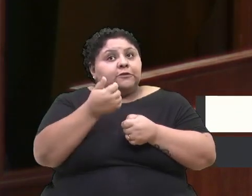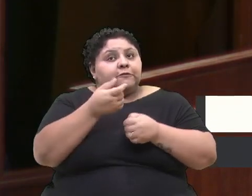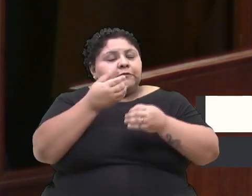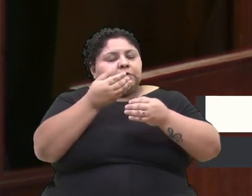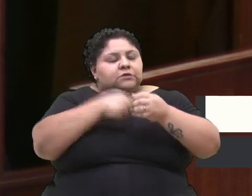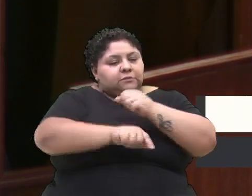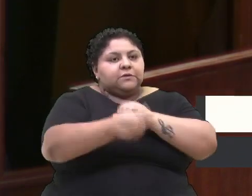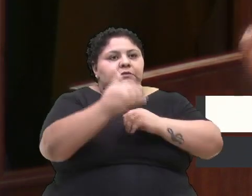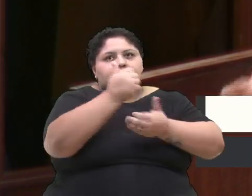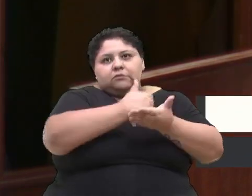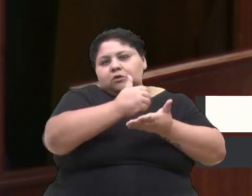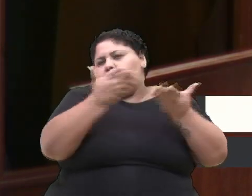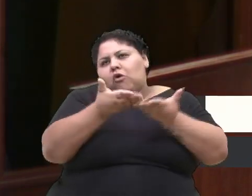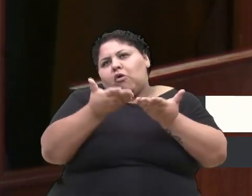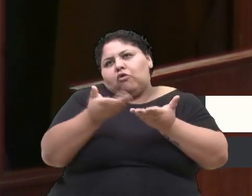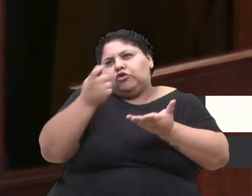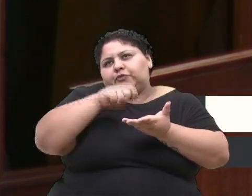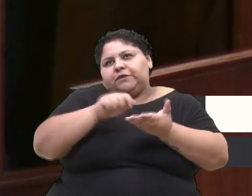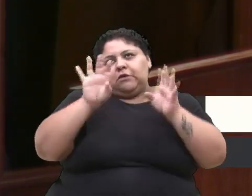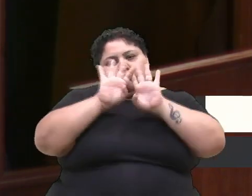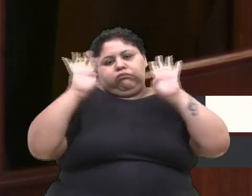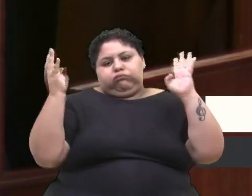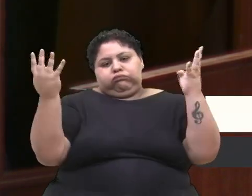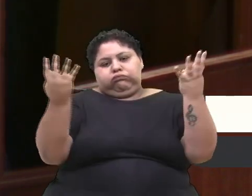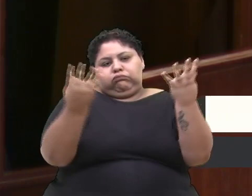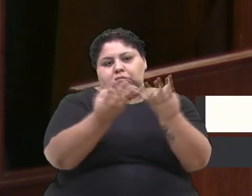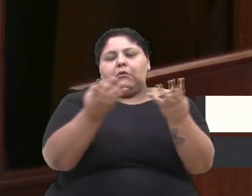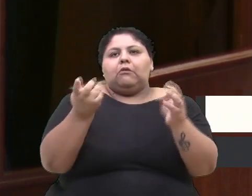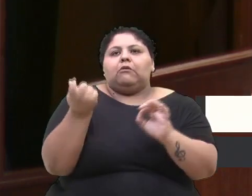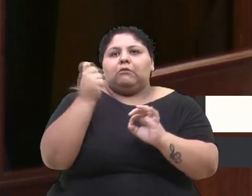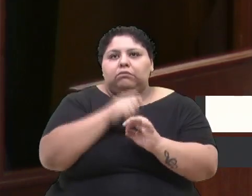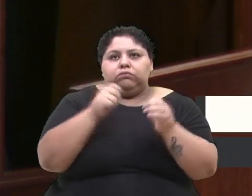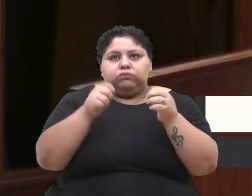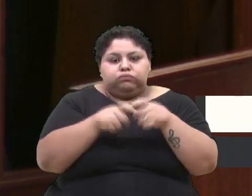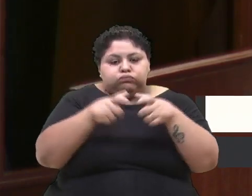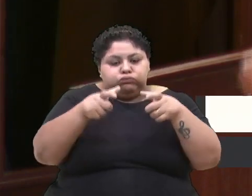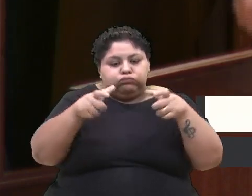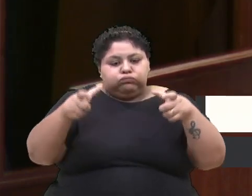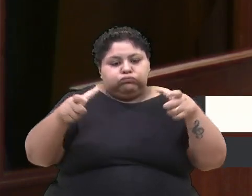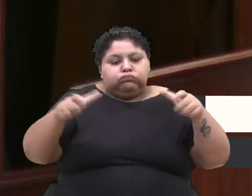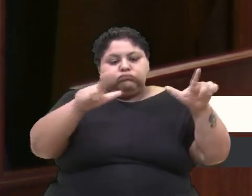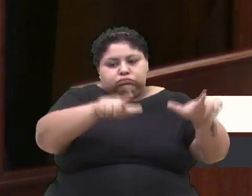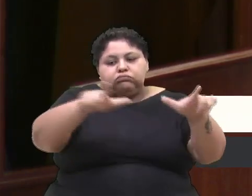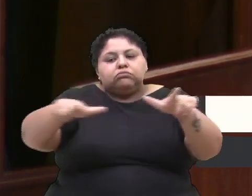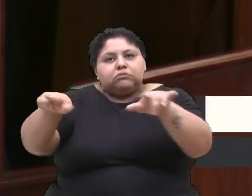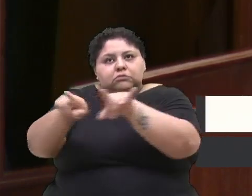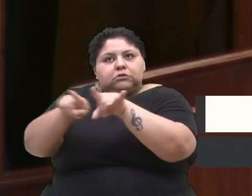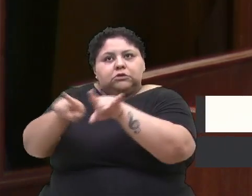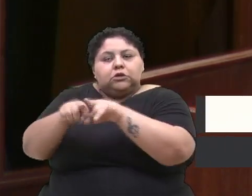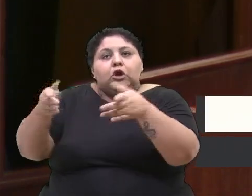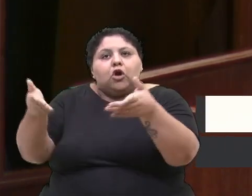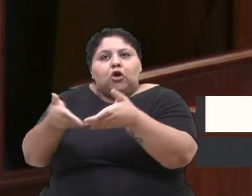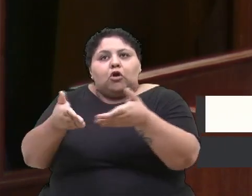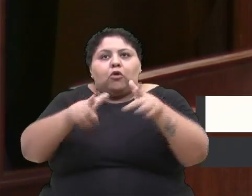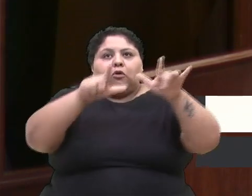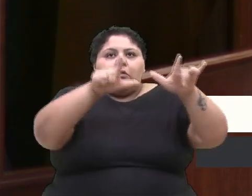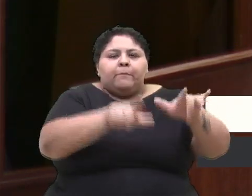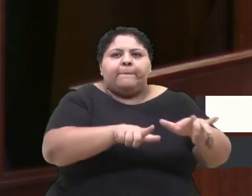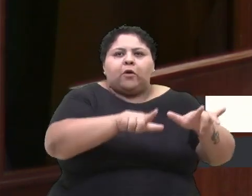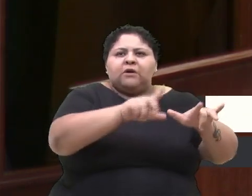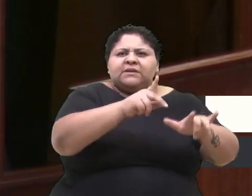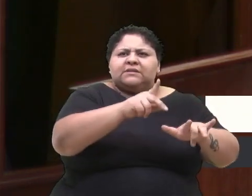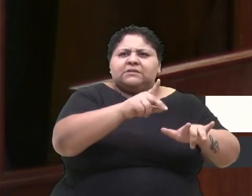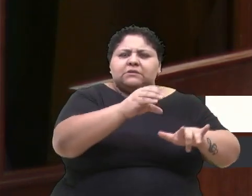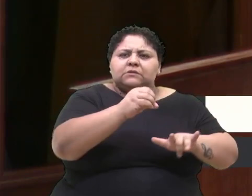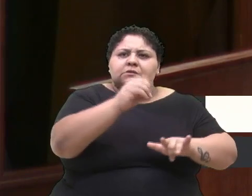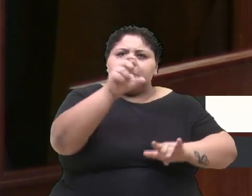a gente precisaria de um cercamento, a gente precisaria ampliar os espaços. Hoje, no setor de box, para vocês terem uma ideia, não